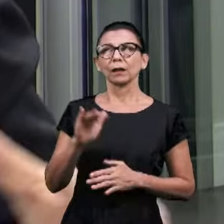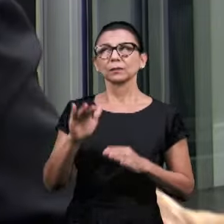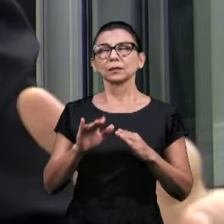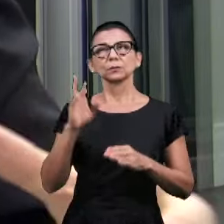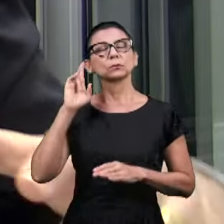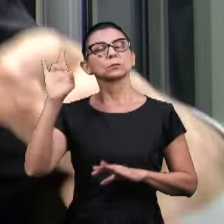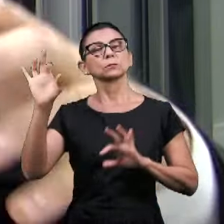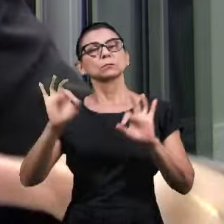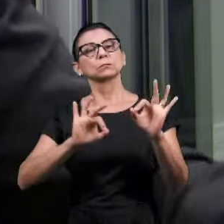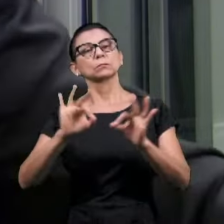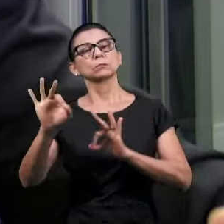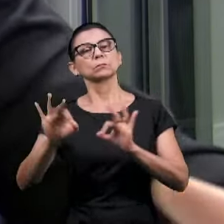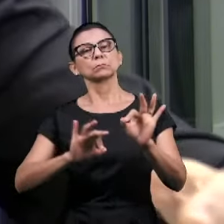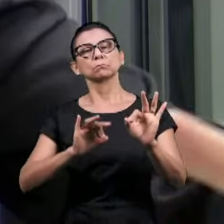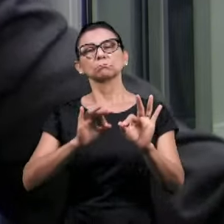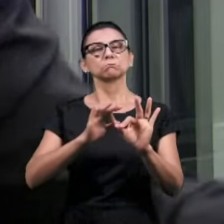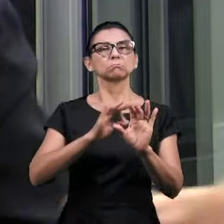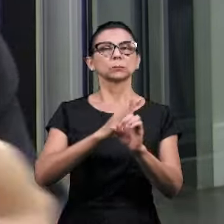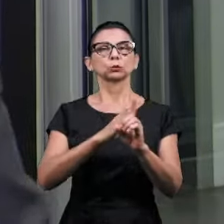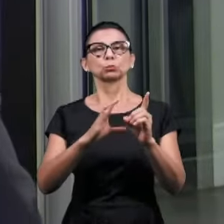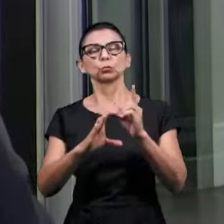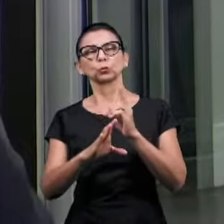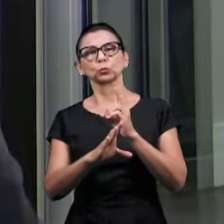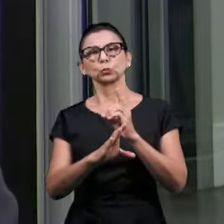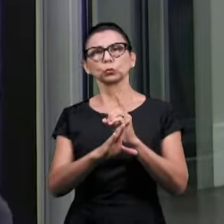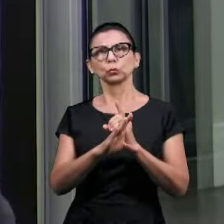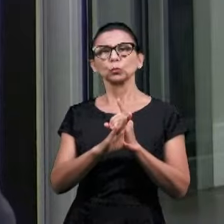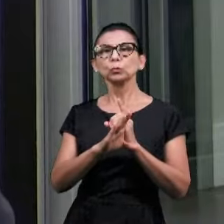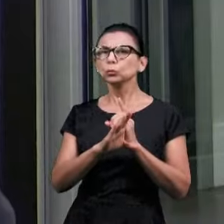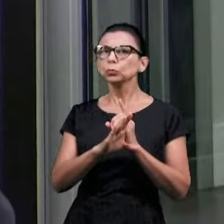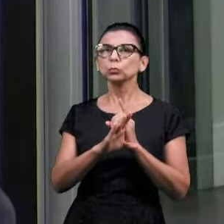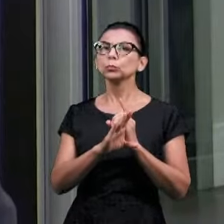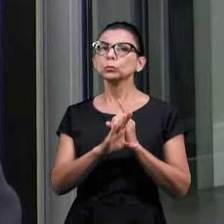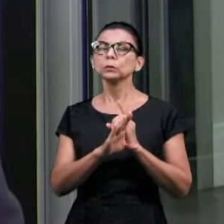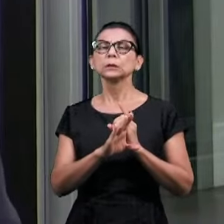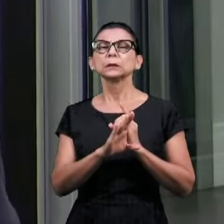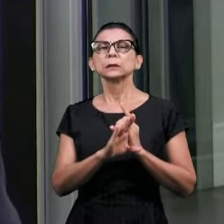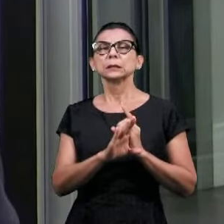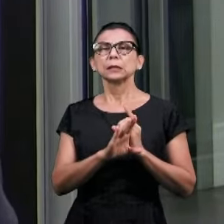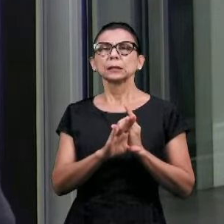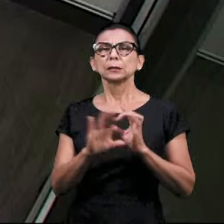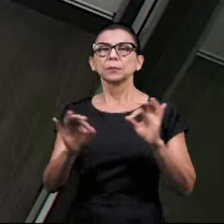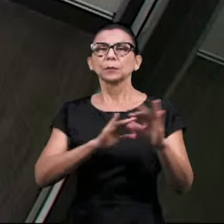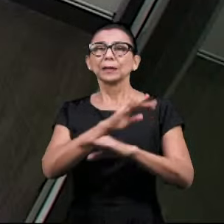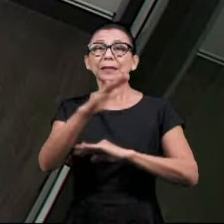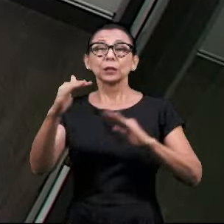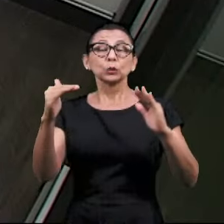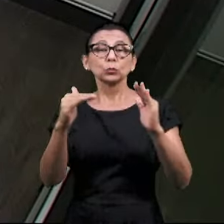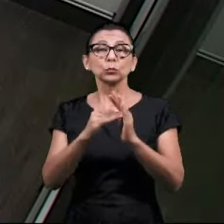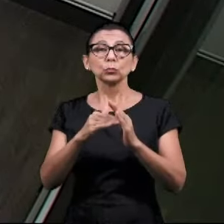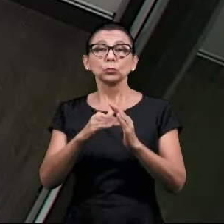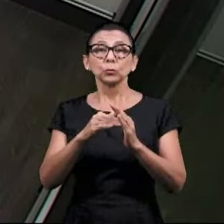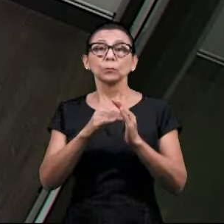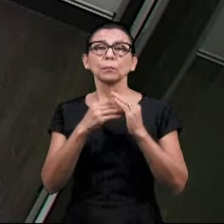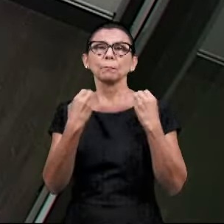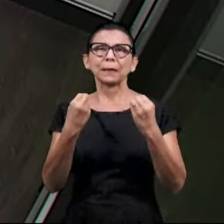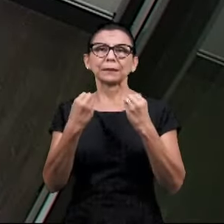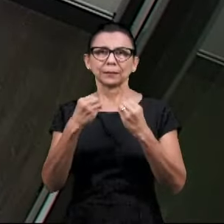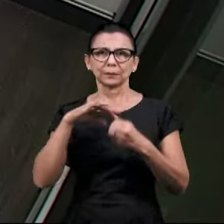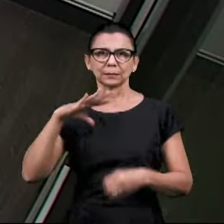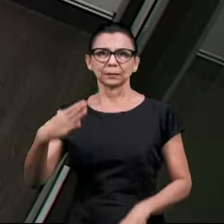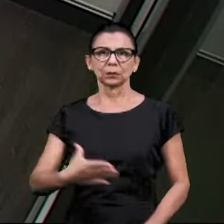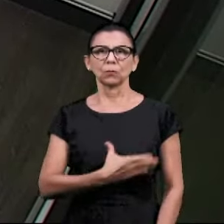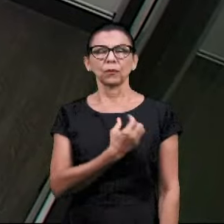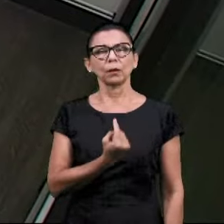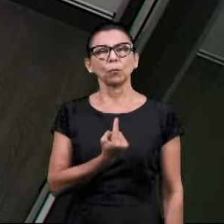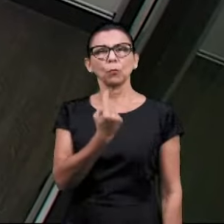né, um culto, move muita coisa para alcançar uma vida. É verdade. Uma Glória a vida, Deus. entendeu? Então, a gente